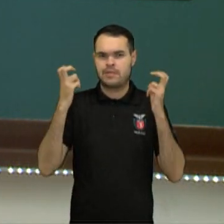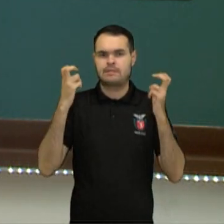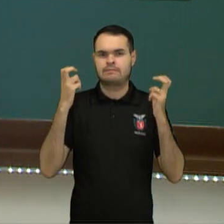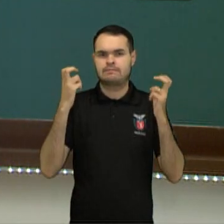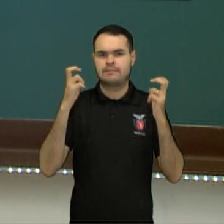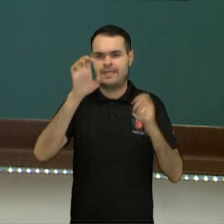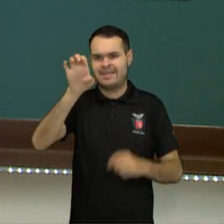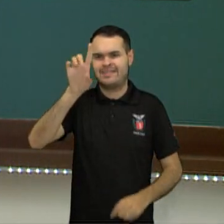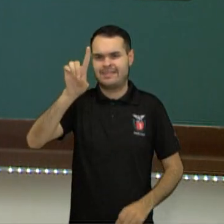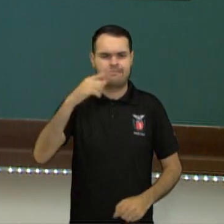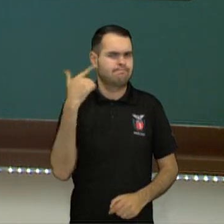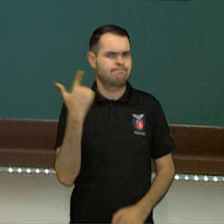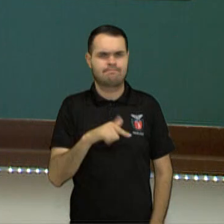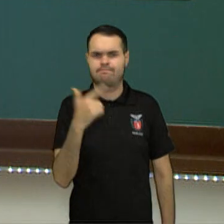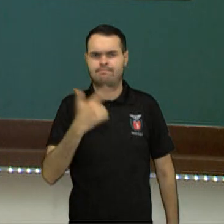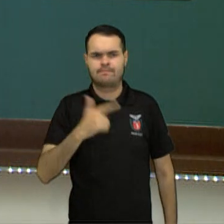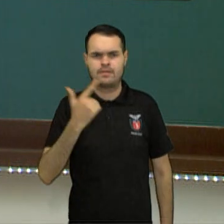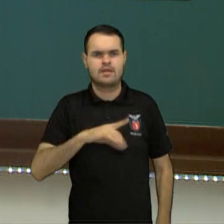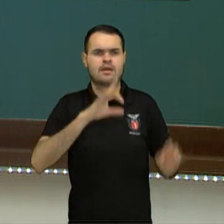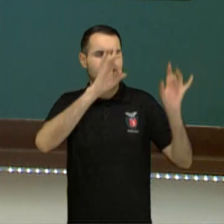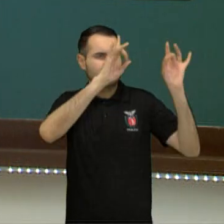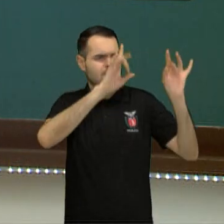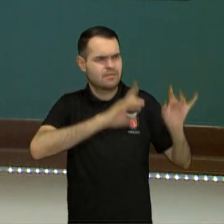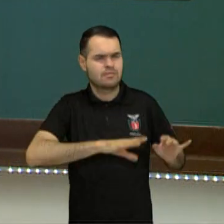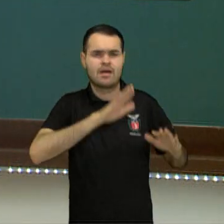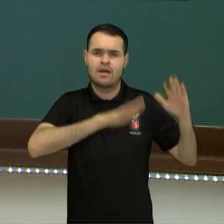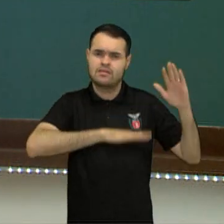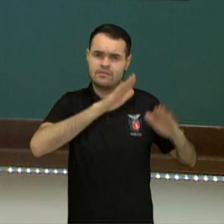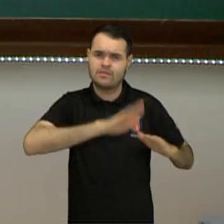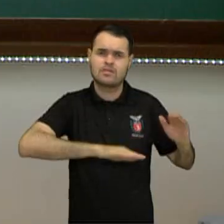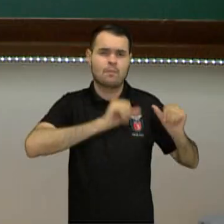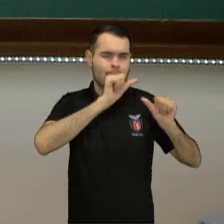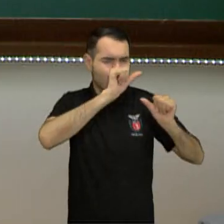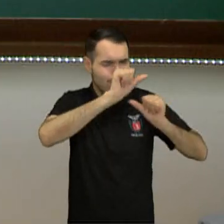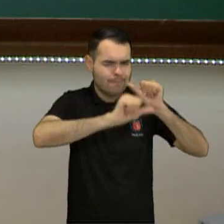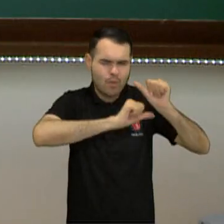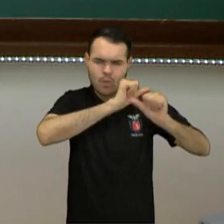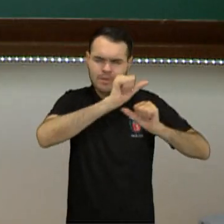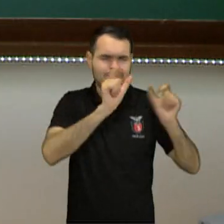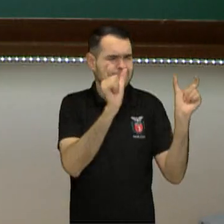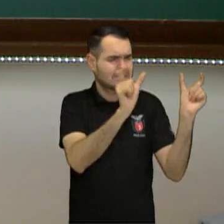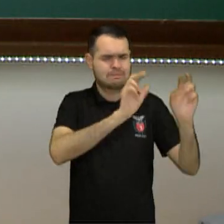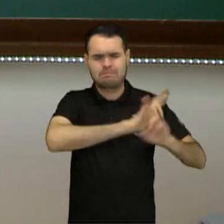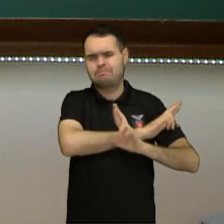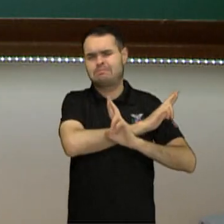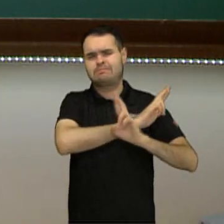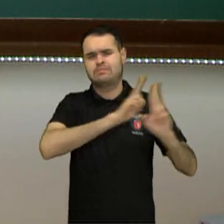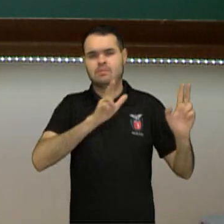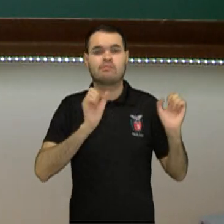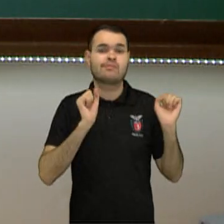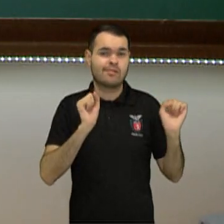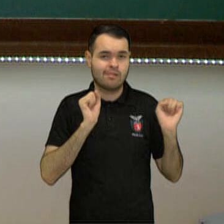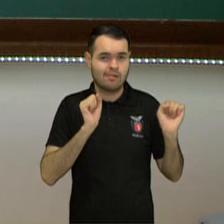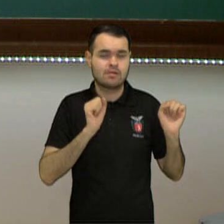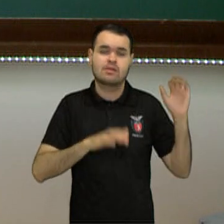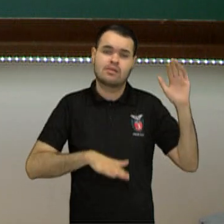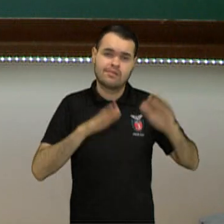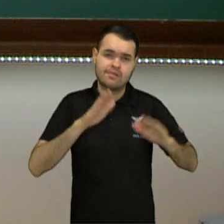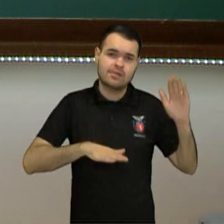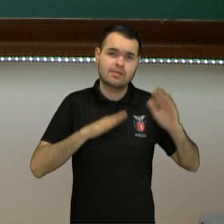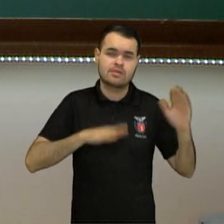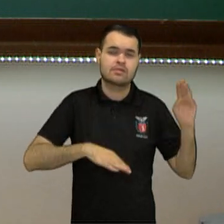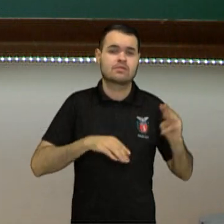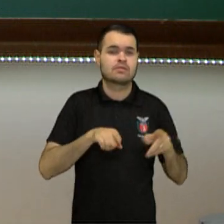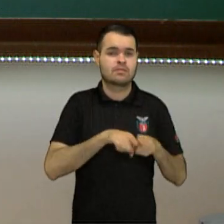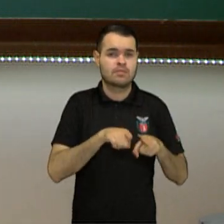de ed e cada um tem o seu. Pode ser que um deles mude completamente, como os dois primeiros, por exemplo, como o terceiro